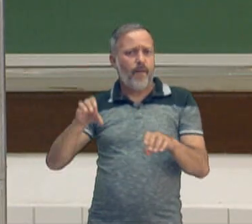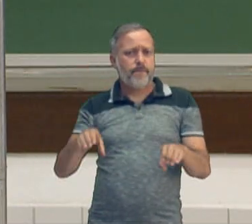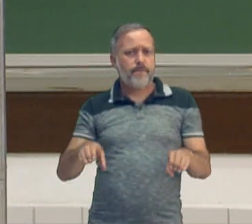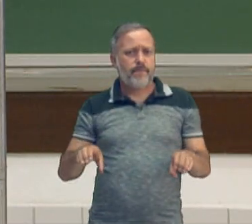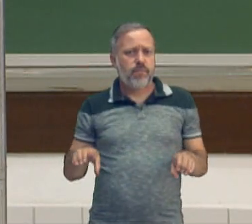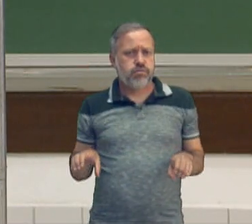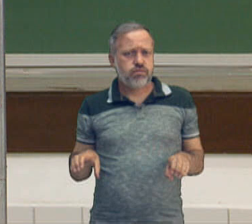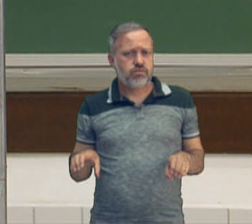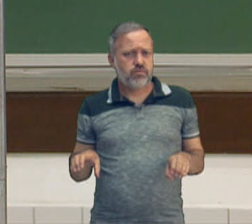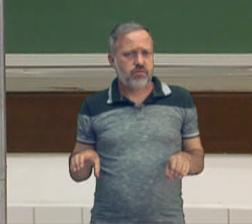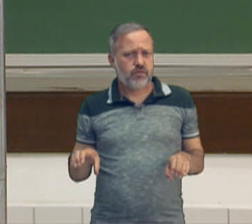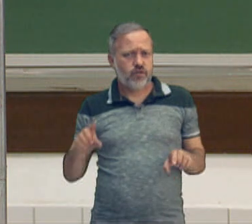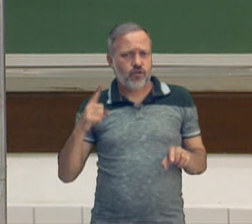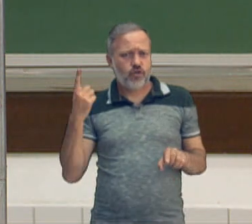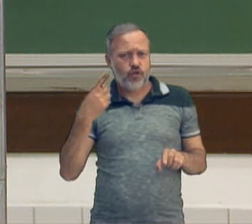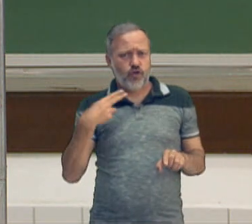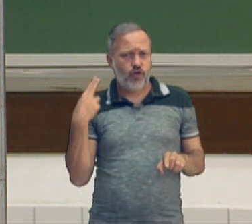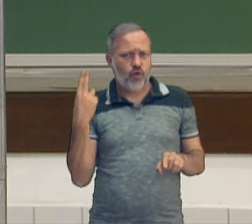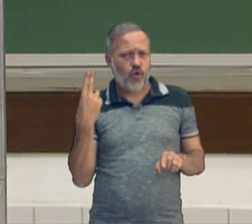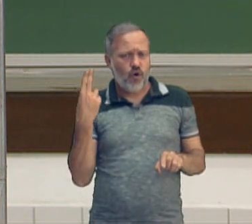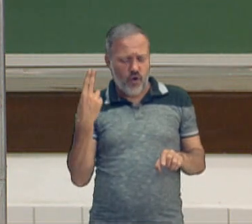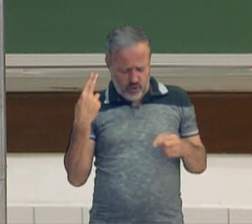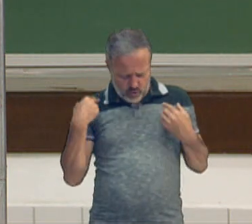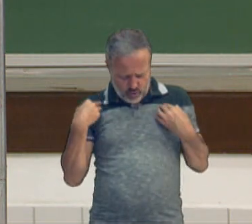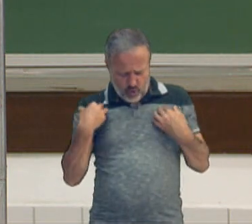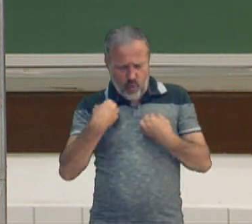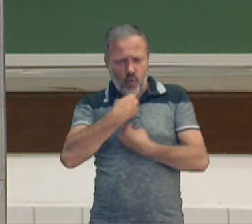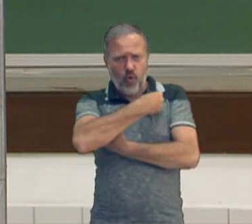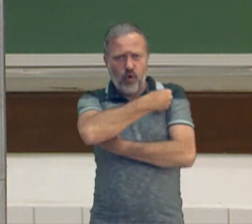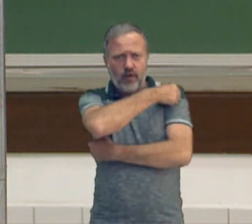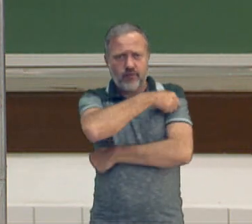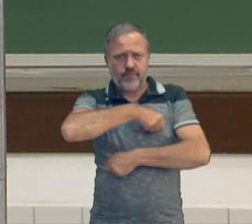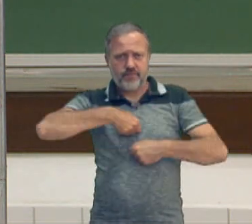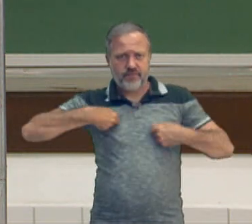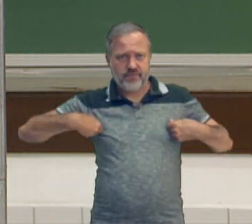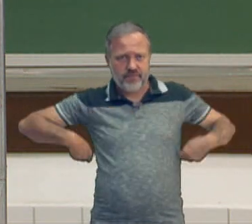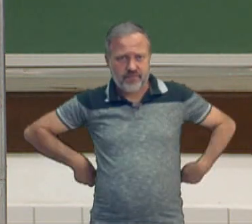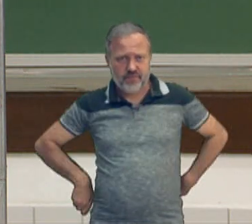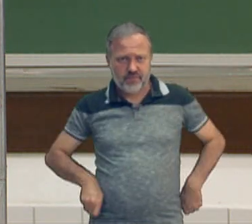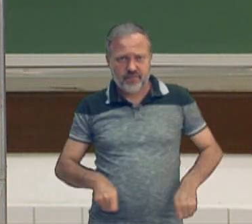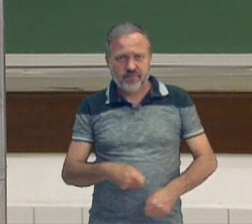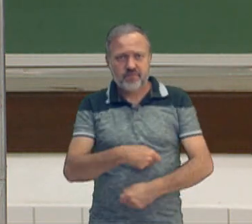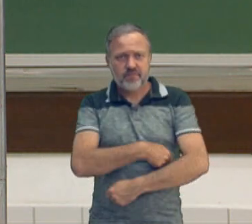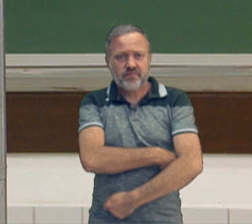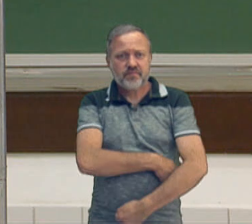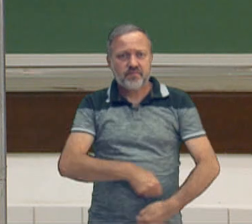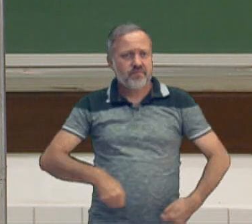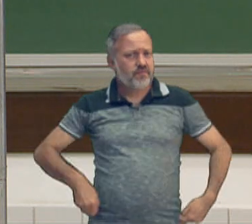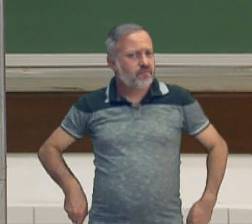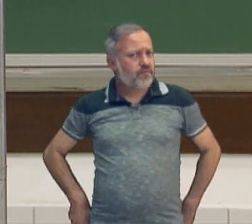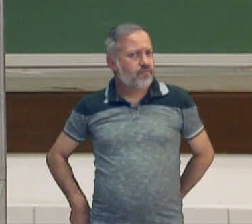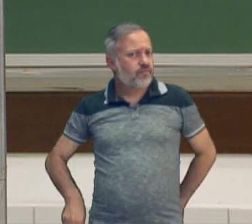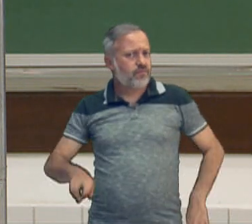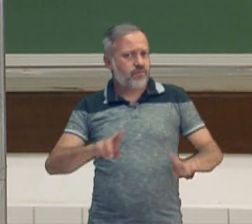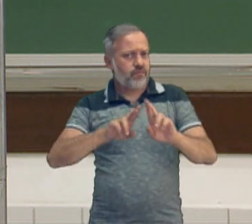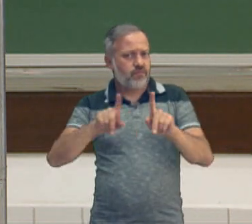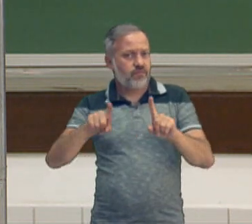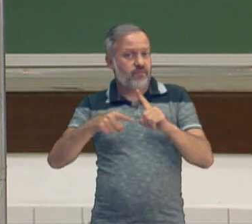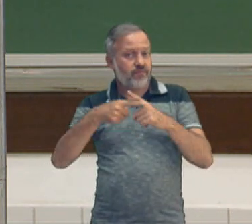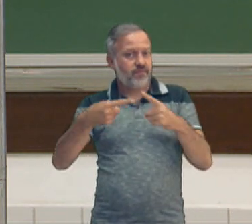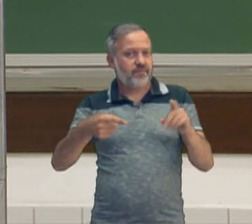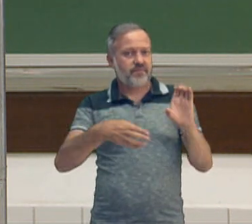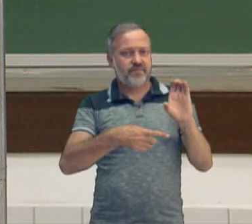tem as túnicas, hábitos, a japamala, que é aquele colar no pescoço. Então a resposta correta é letra